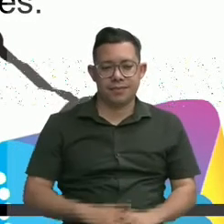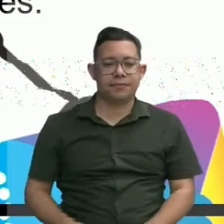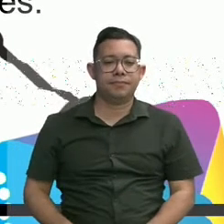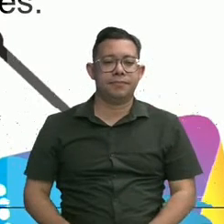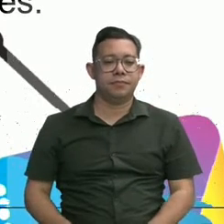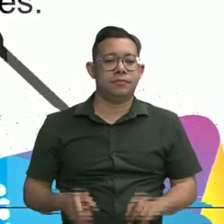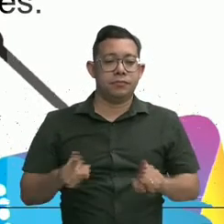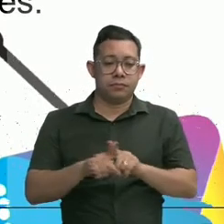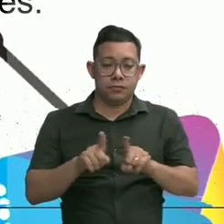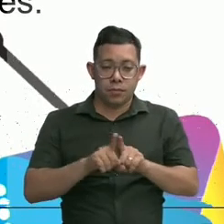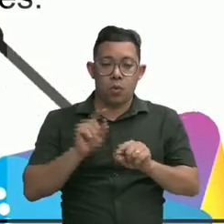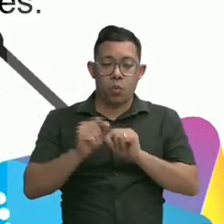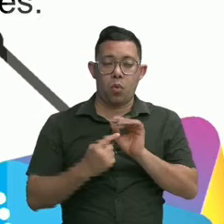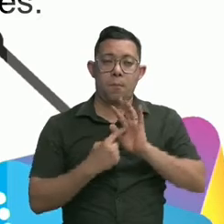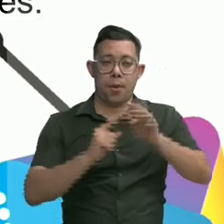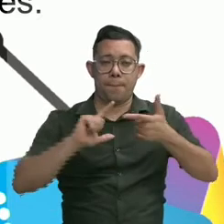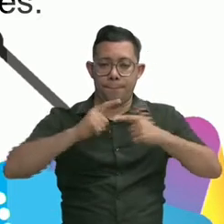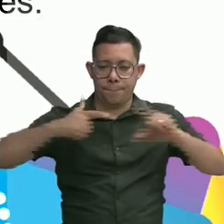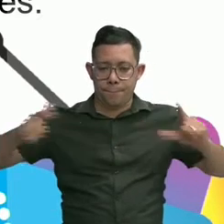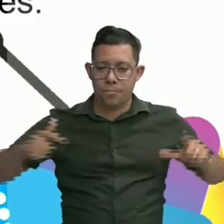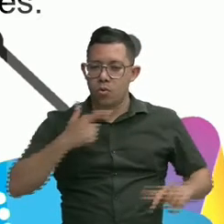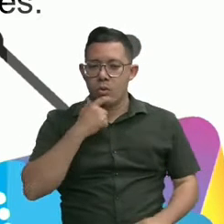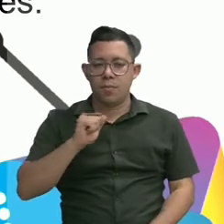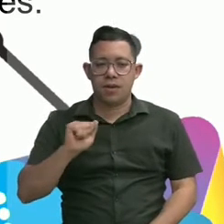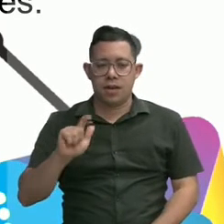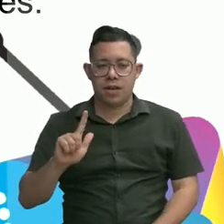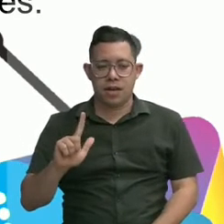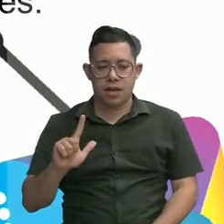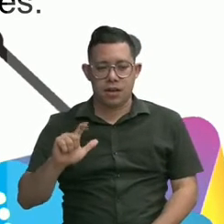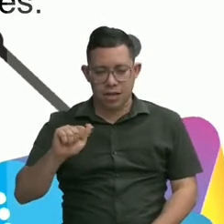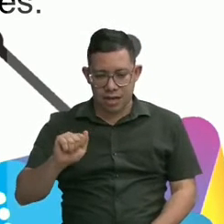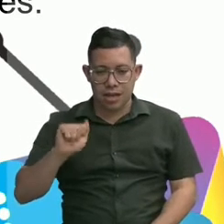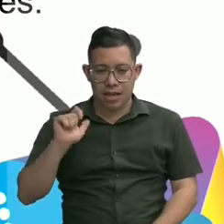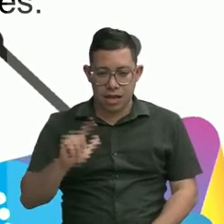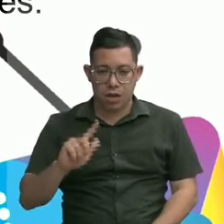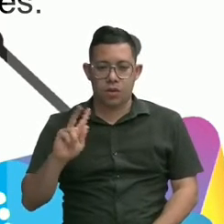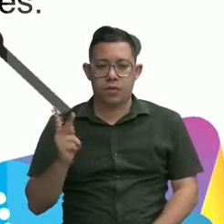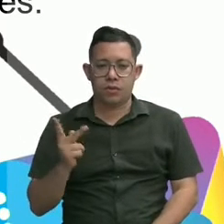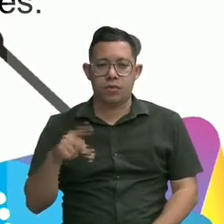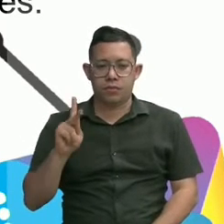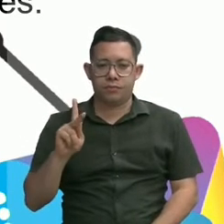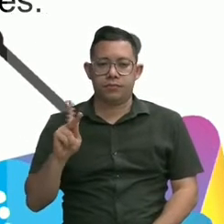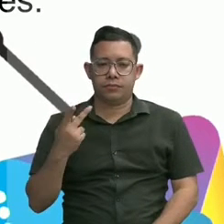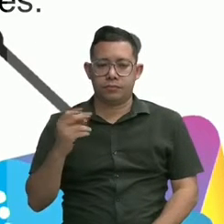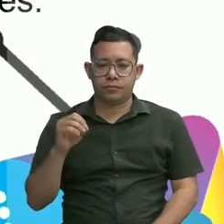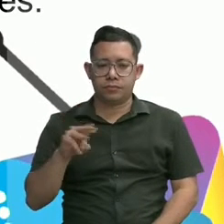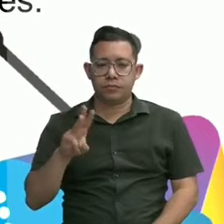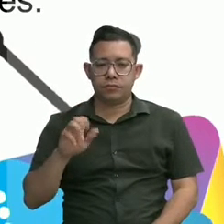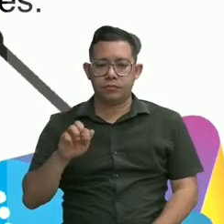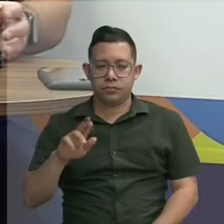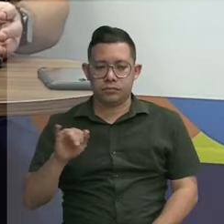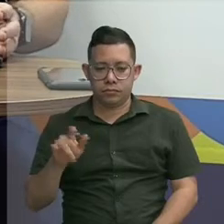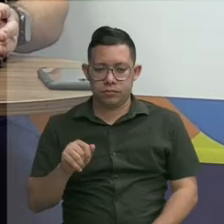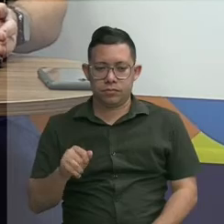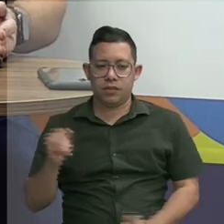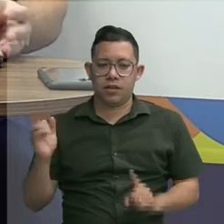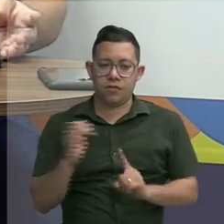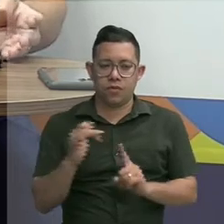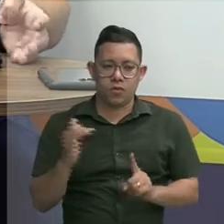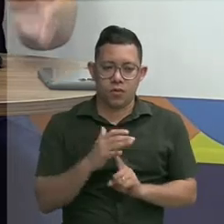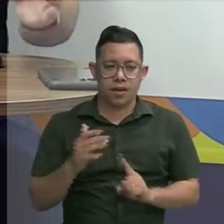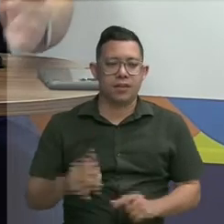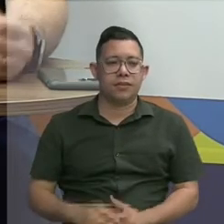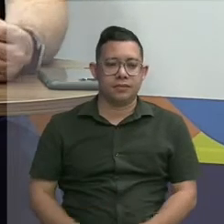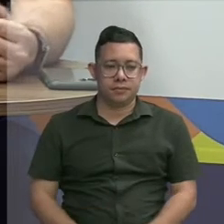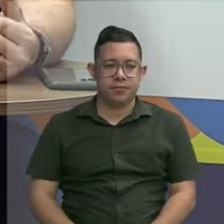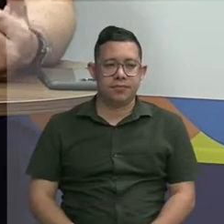as representações geométricas utilizadas por algoritmos são influenciadas por Euclides olha